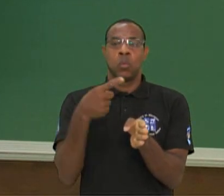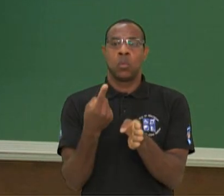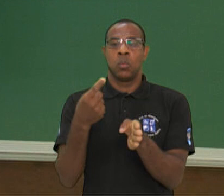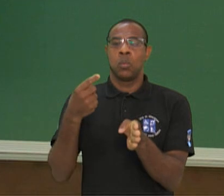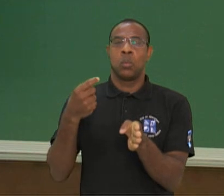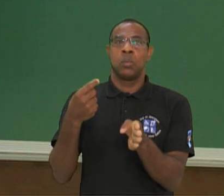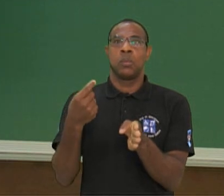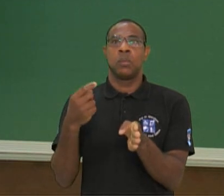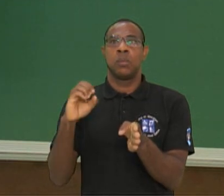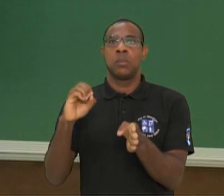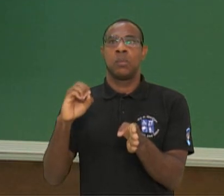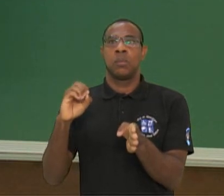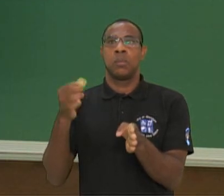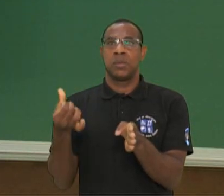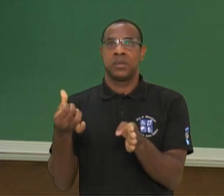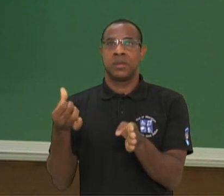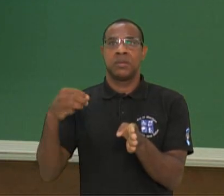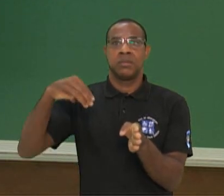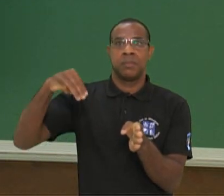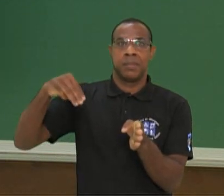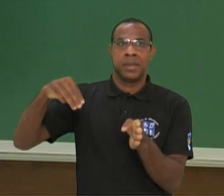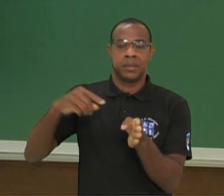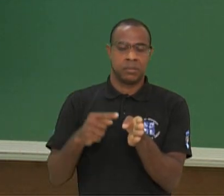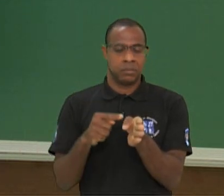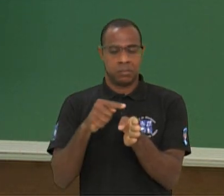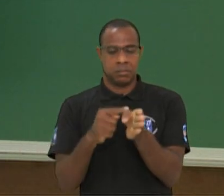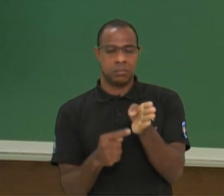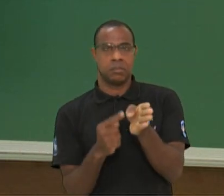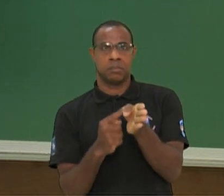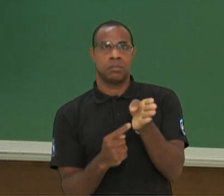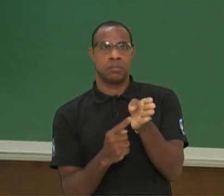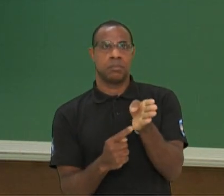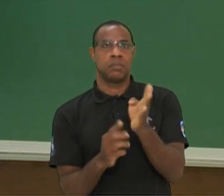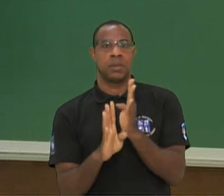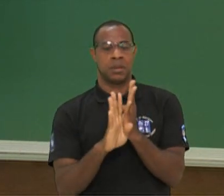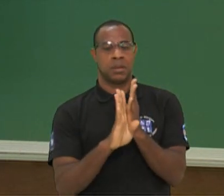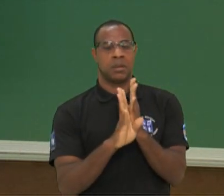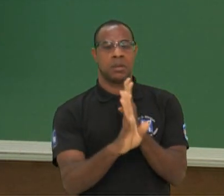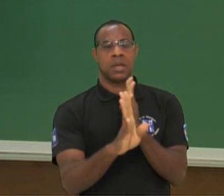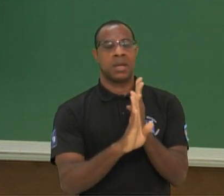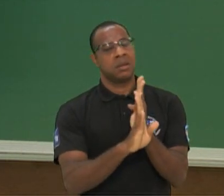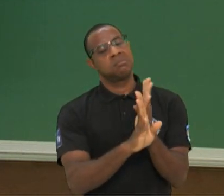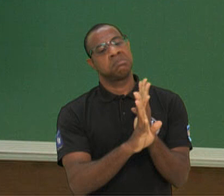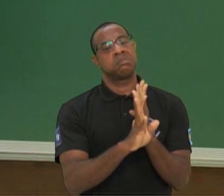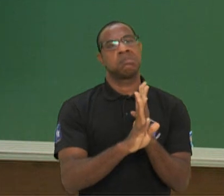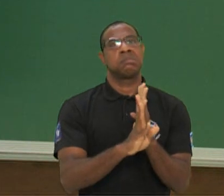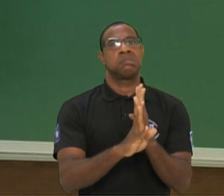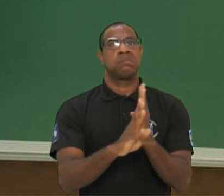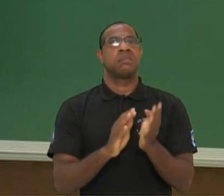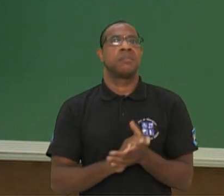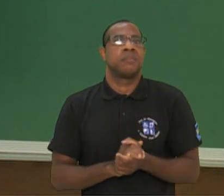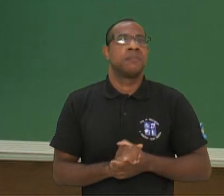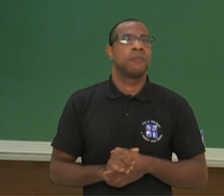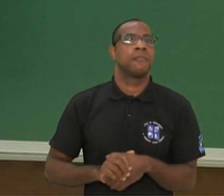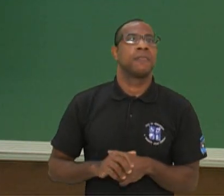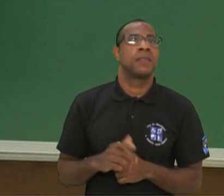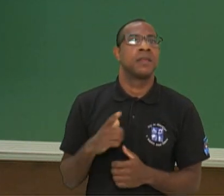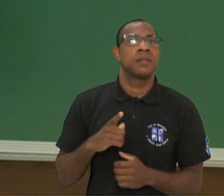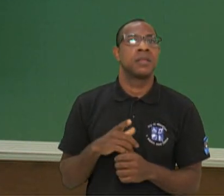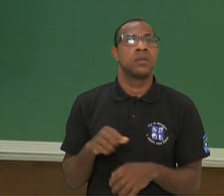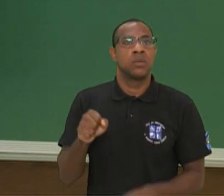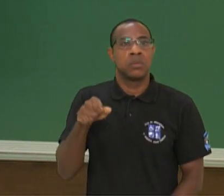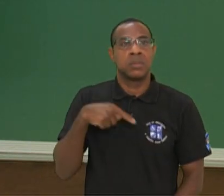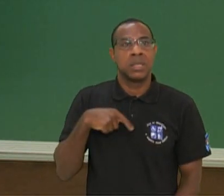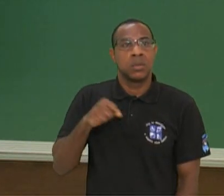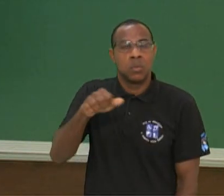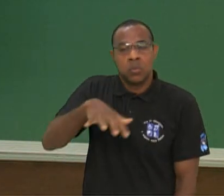tem 91 centímetros. Então, ela forma, né, como se fosse um V. Ela tem um espaço